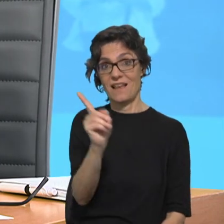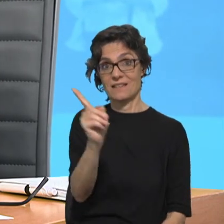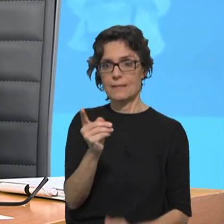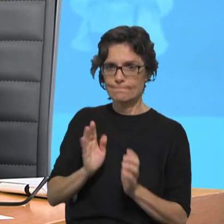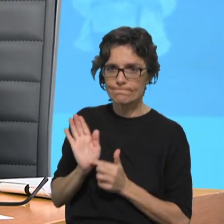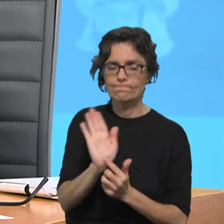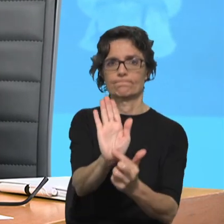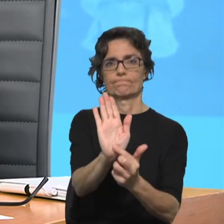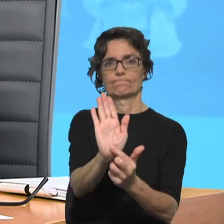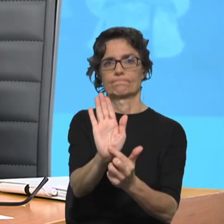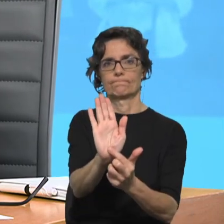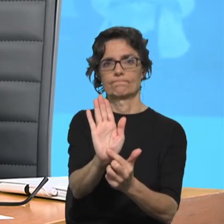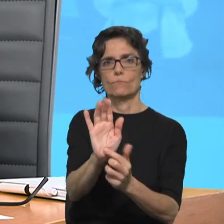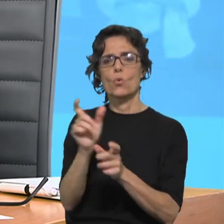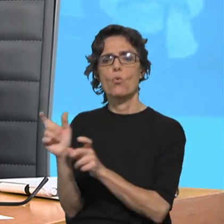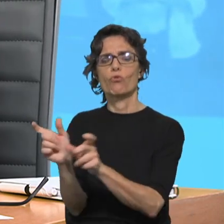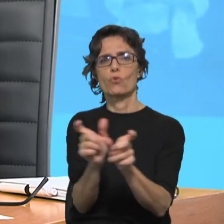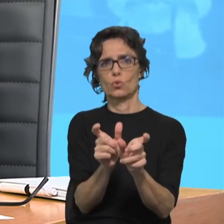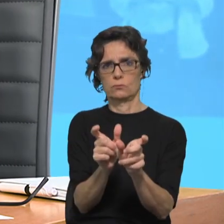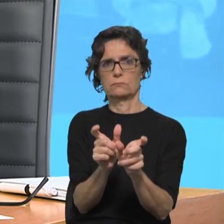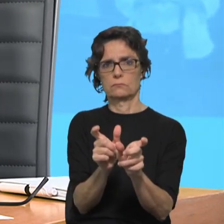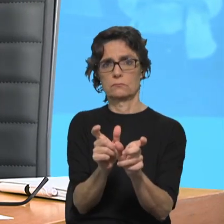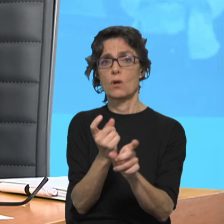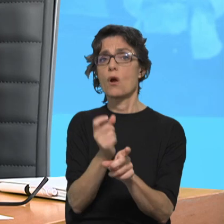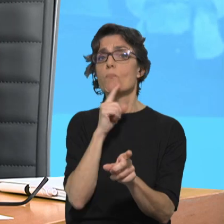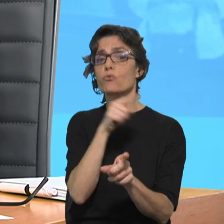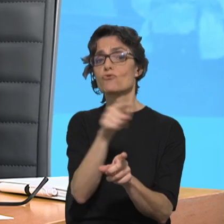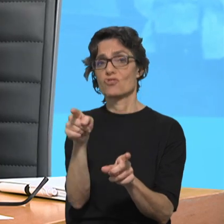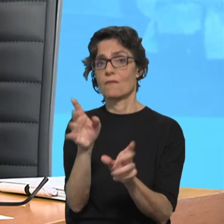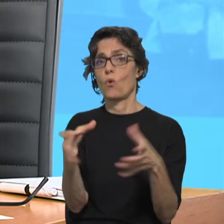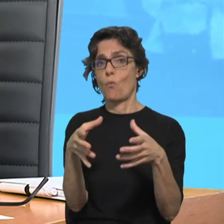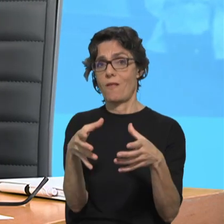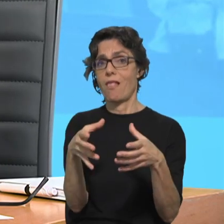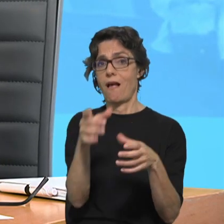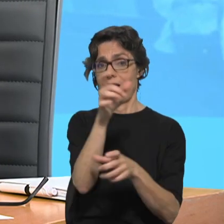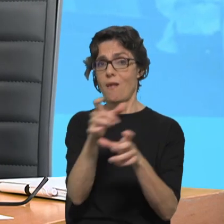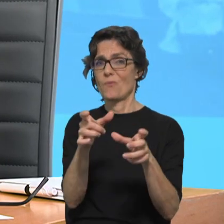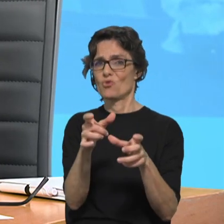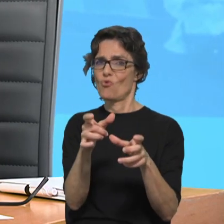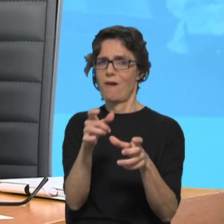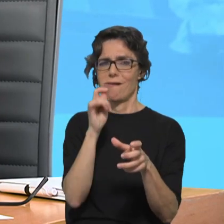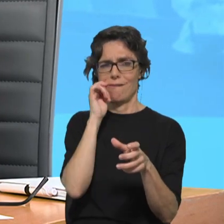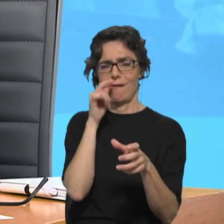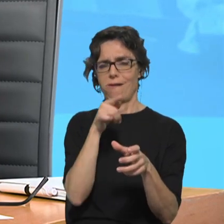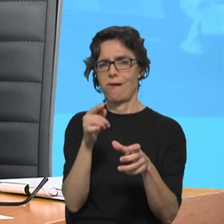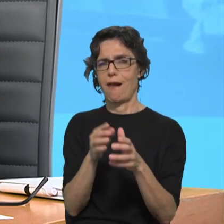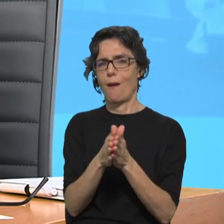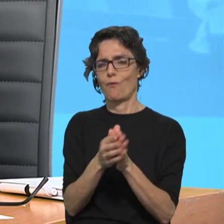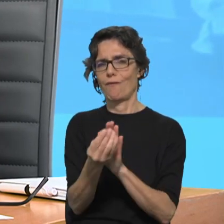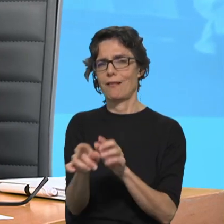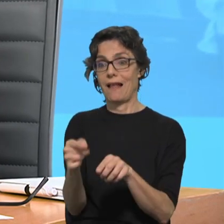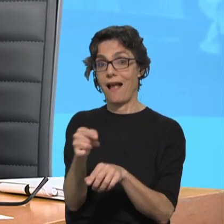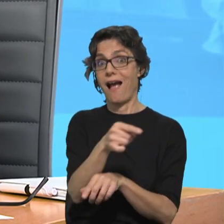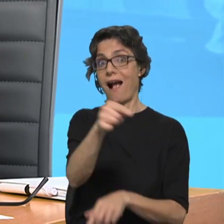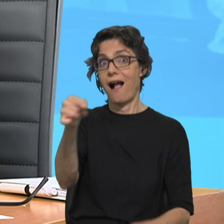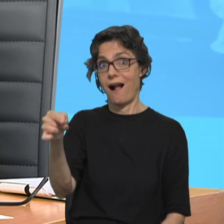da comunidade, muitas pessoas perversas, muitas pessoas que abusam das crianças. E temos que